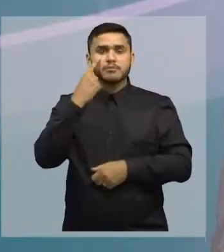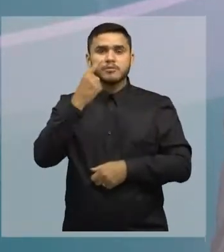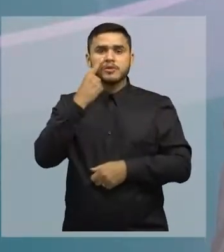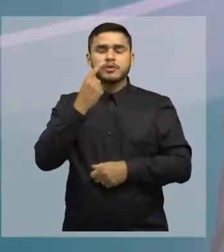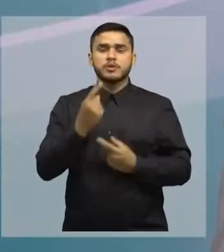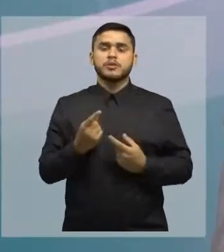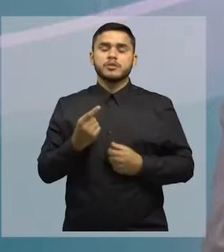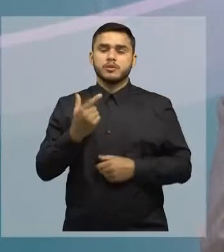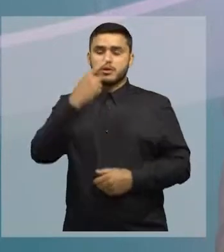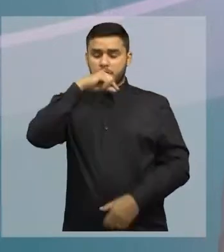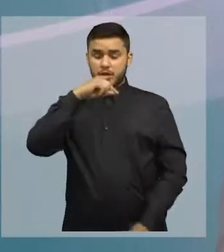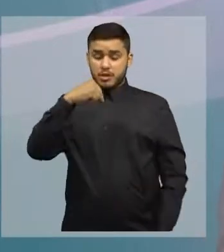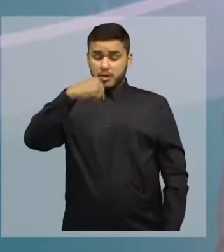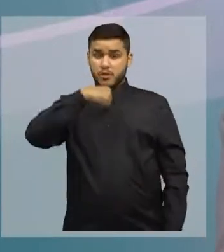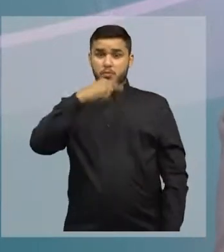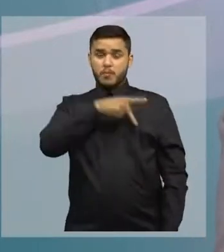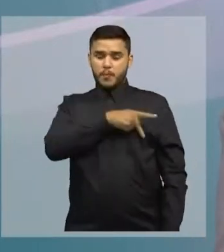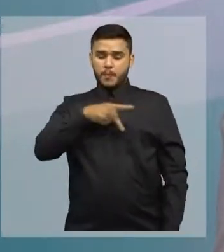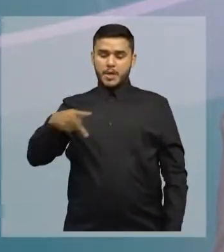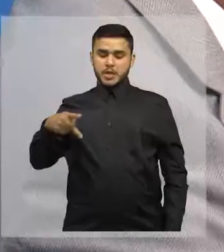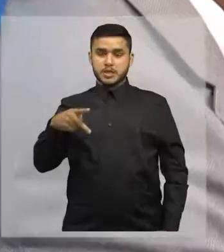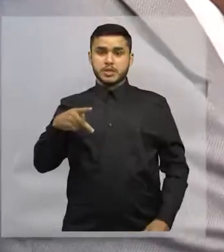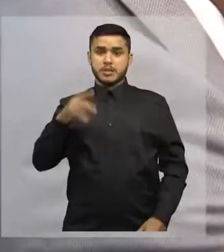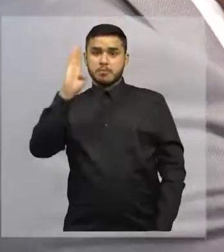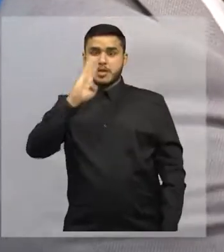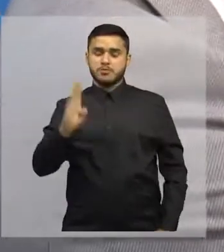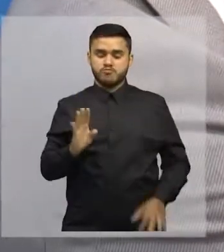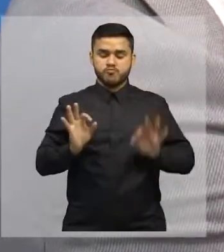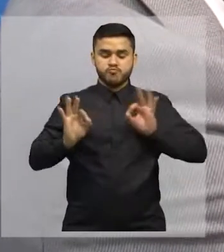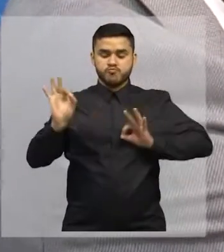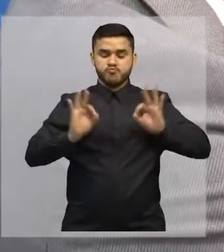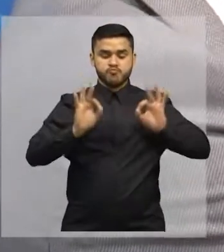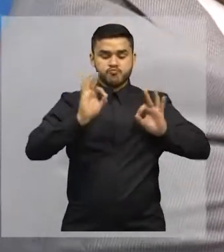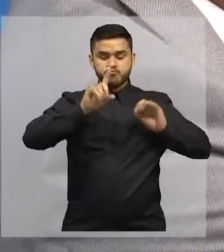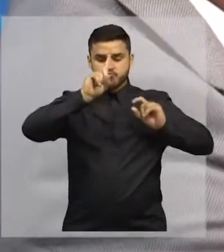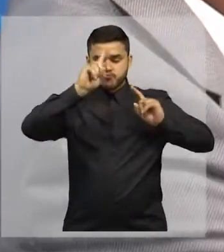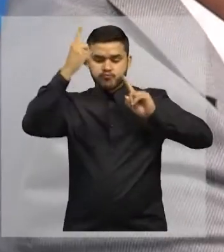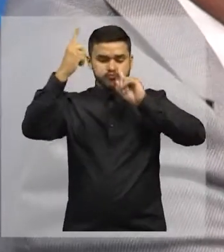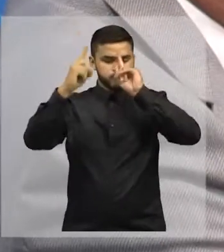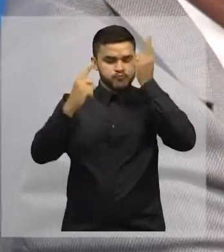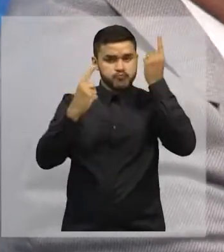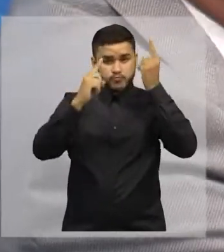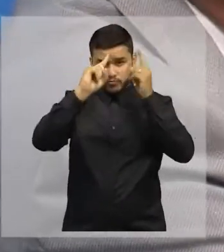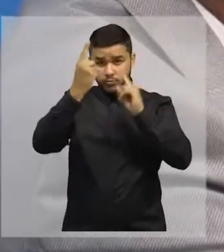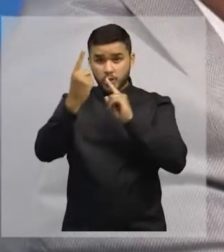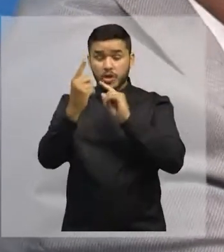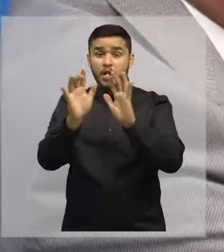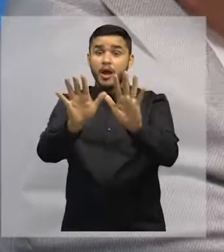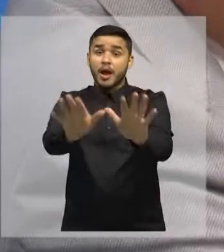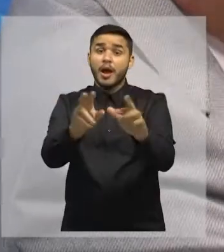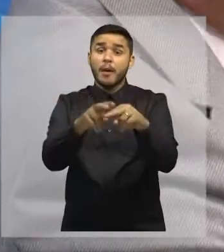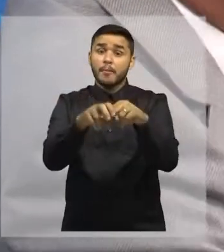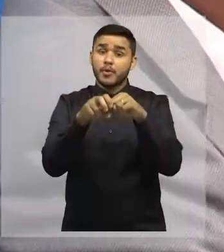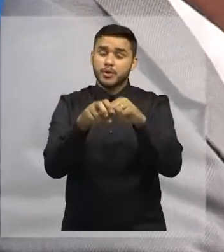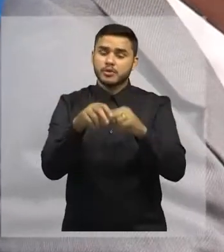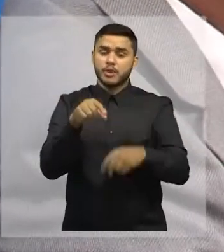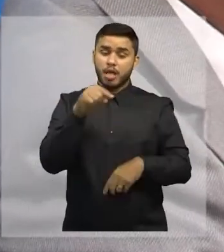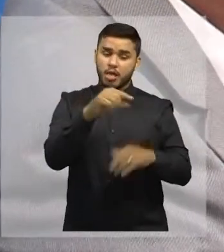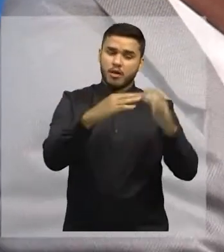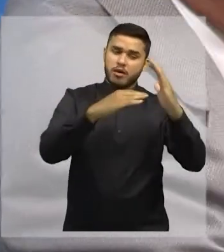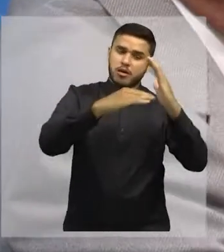no Executivo. E no Brasil a gente tem um fenômeno que a mesa diretora do Congresso Nacional, da Câmara